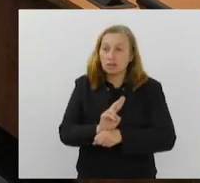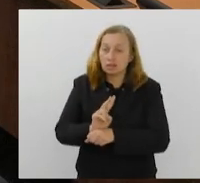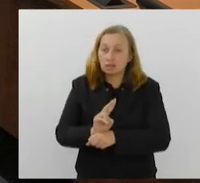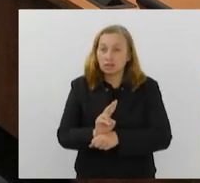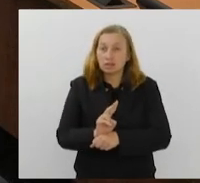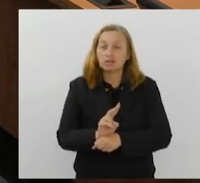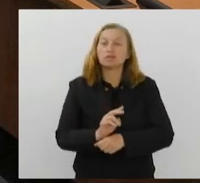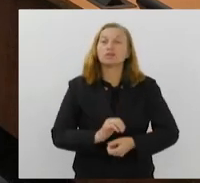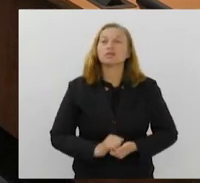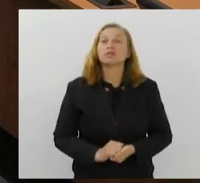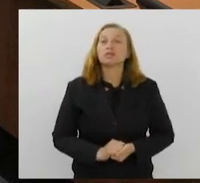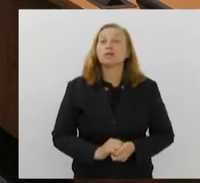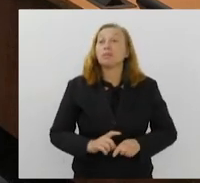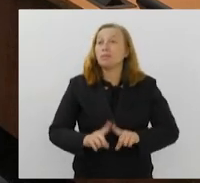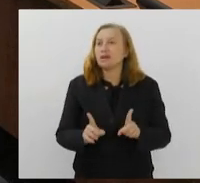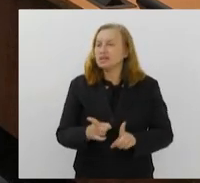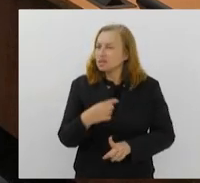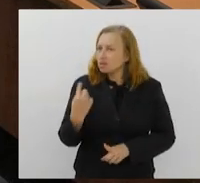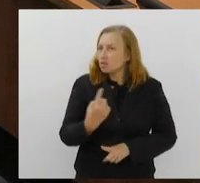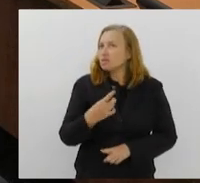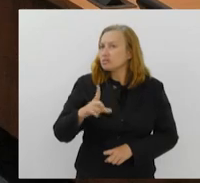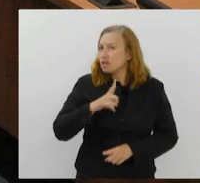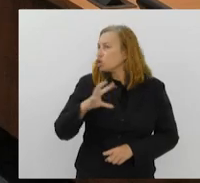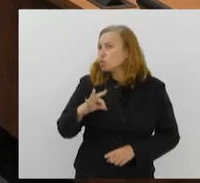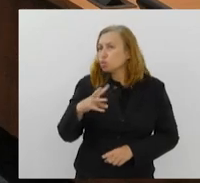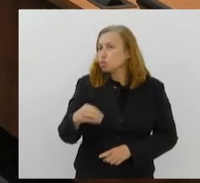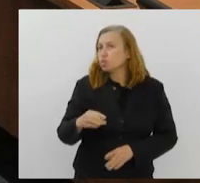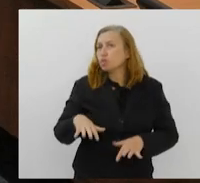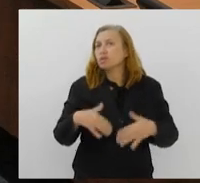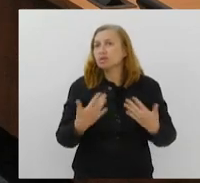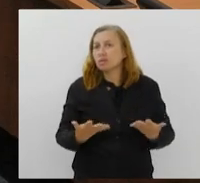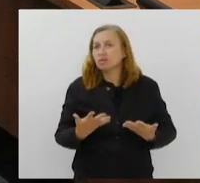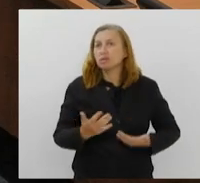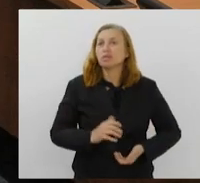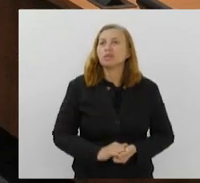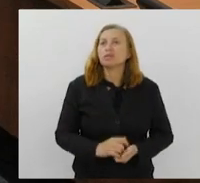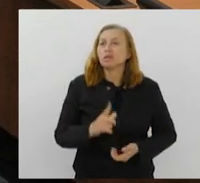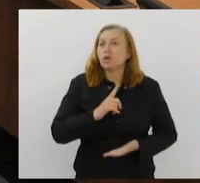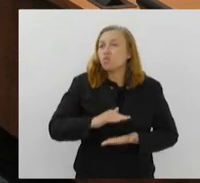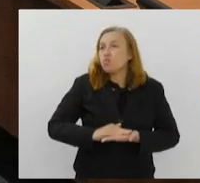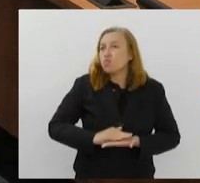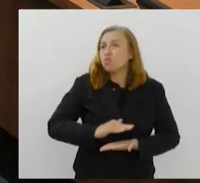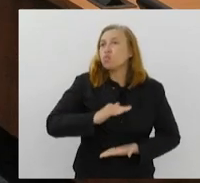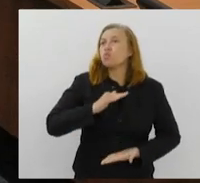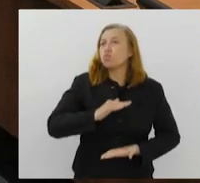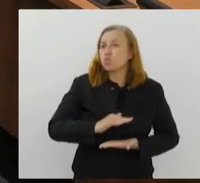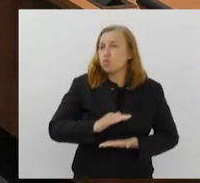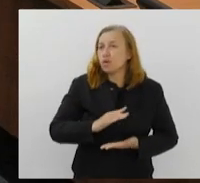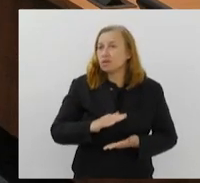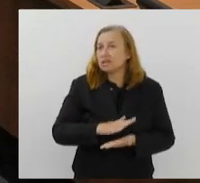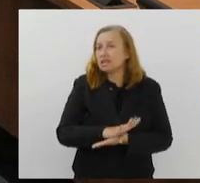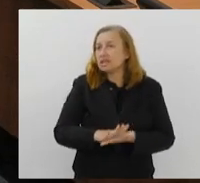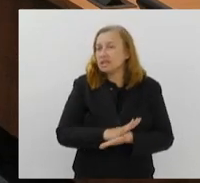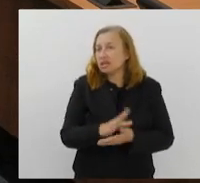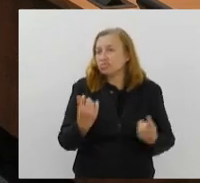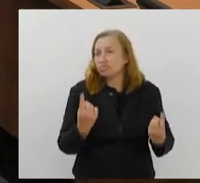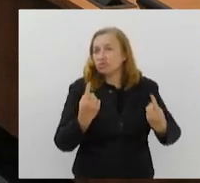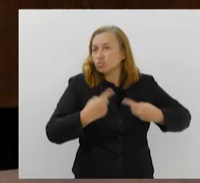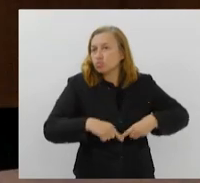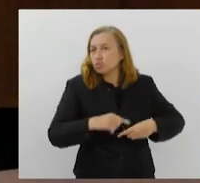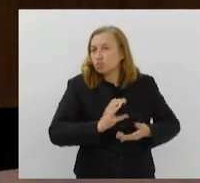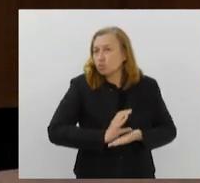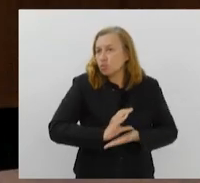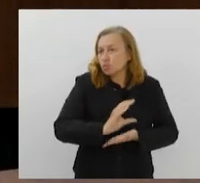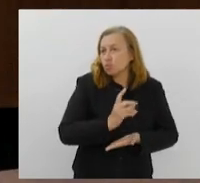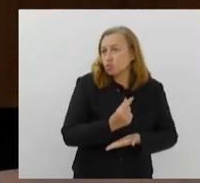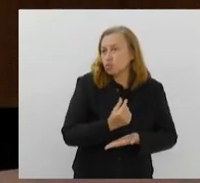autoria confirmada. Mas a nossa tem isso tudo. E, além disso tudo, tem um volume que em nada disputa os recursos do